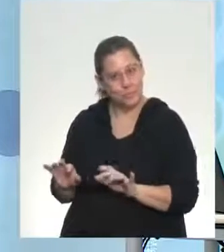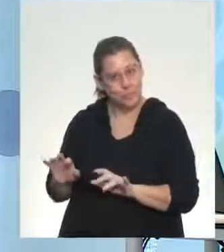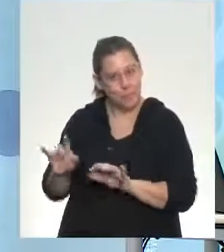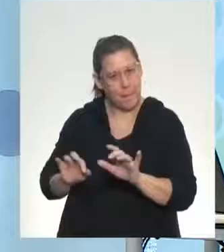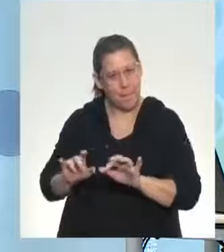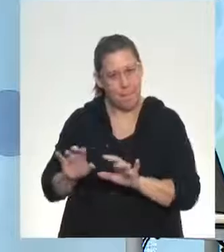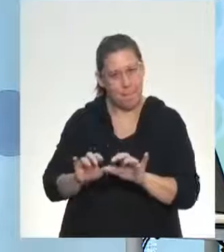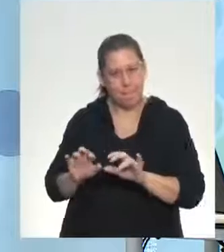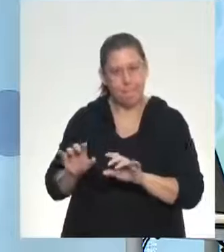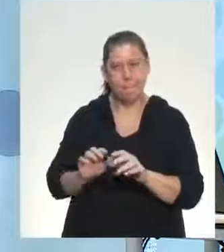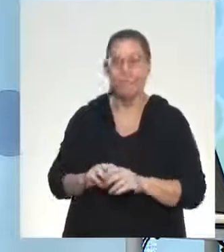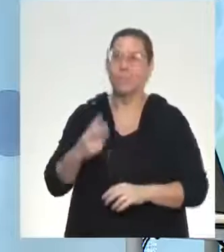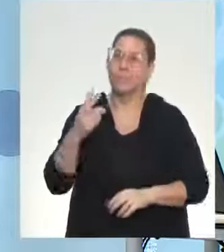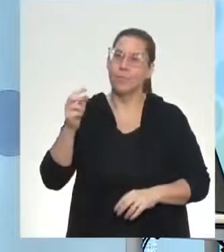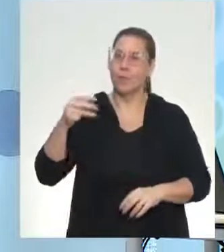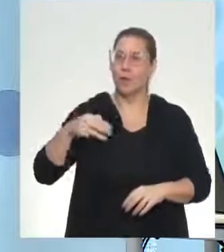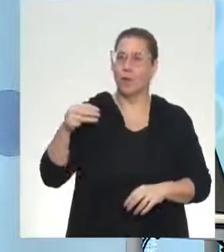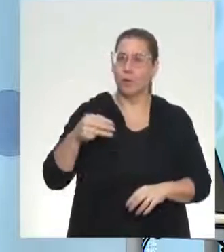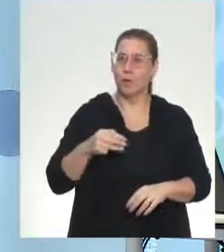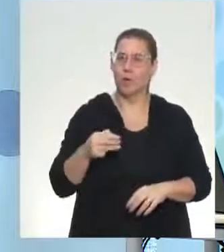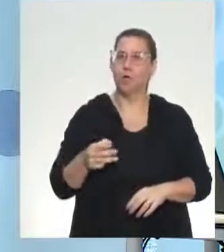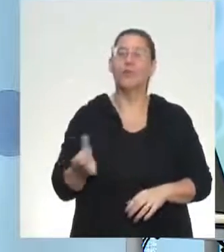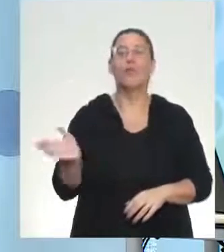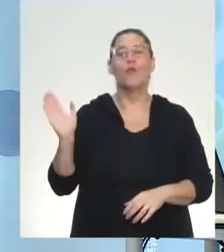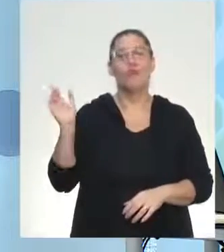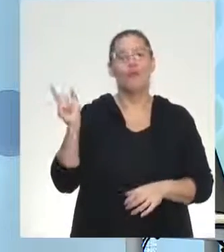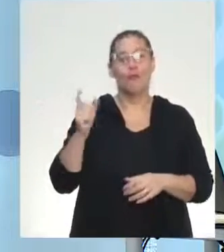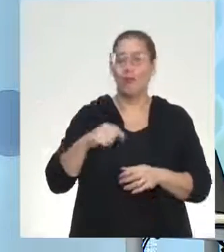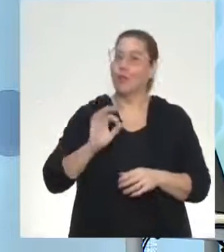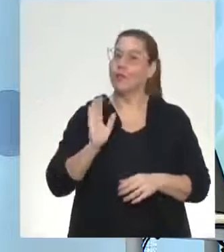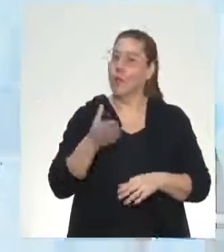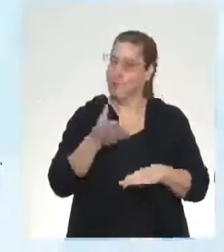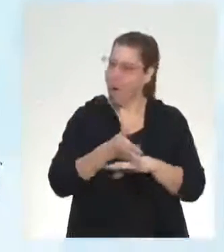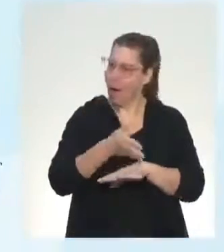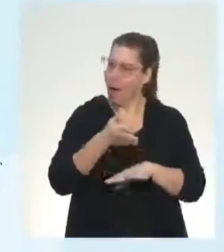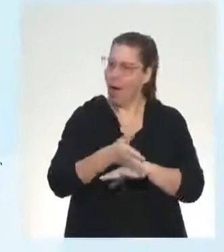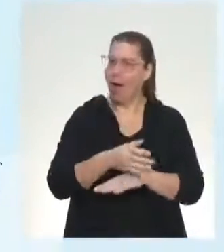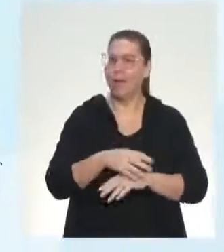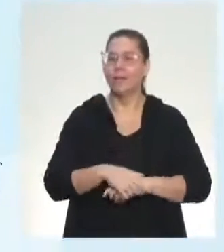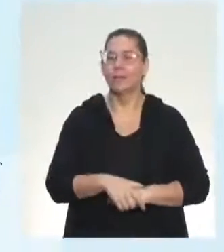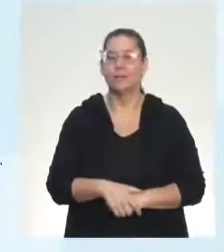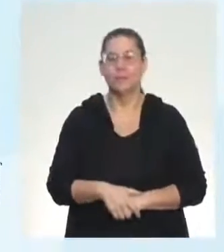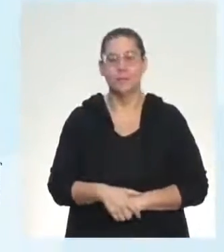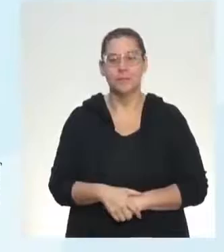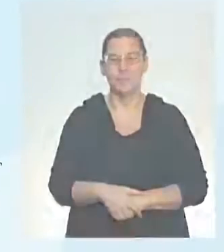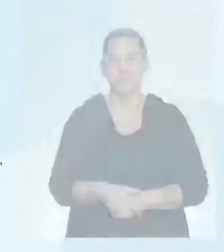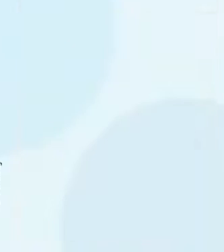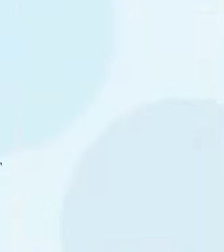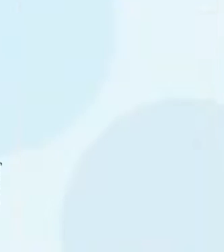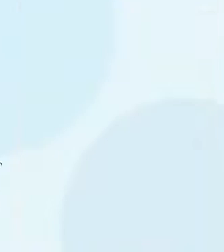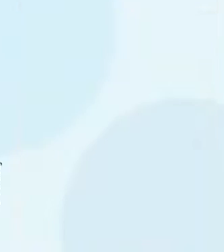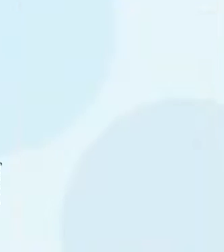teclado. 2 minutos, já voltamos, participe!